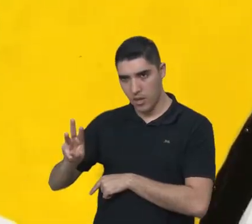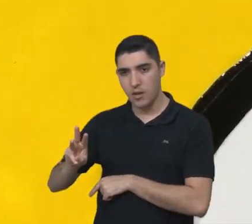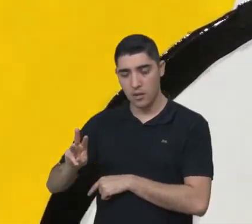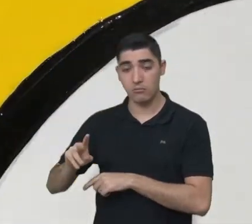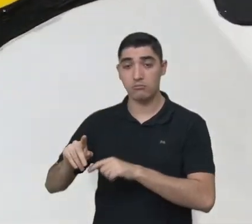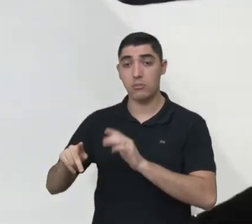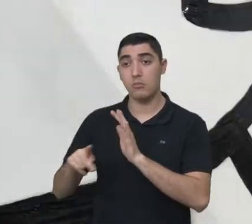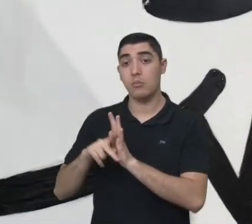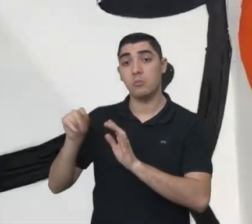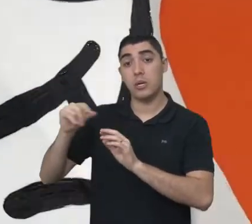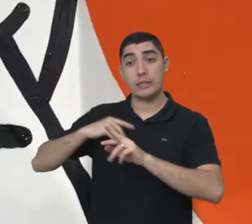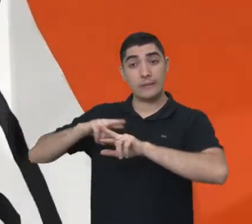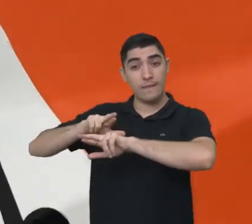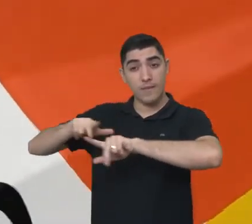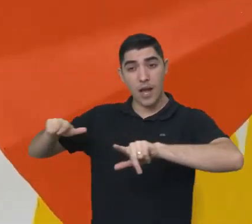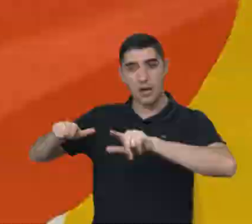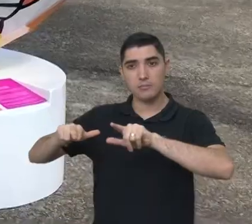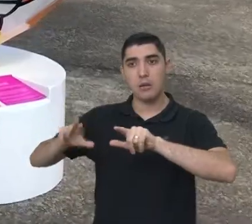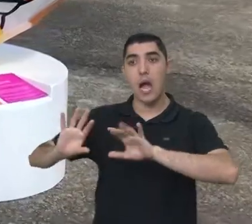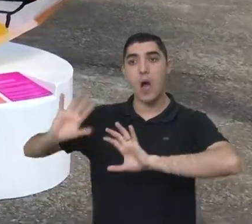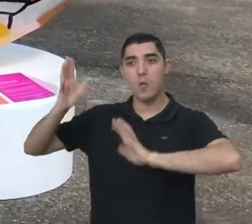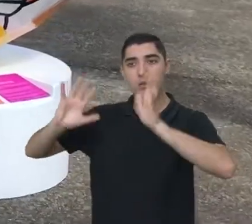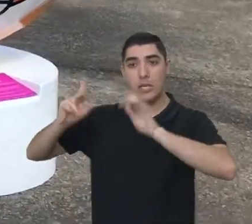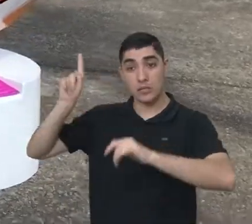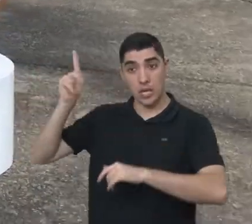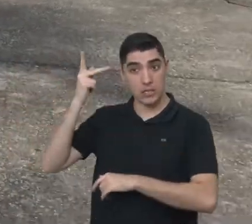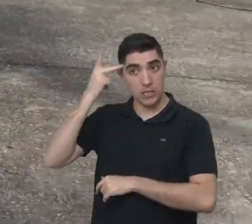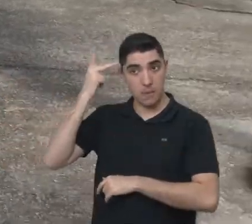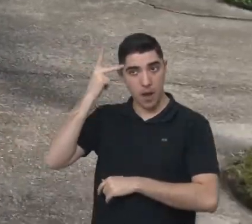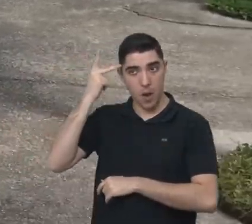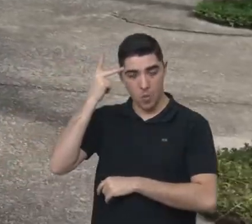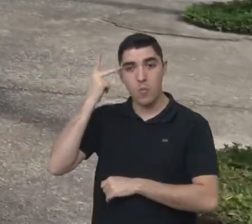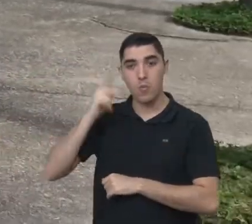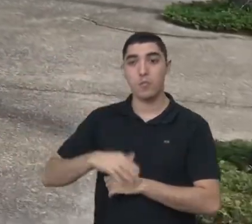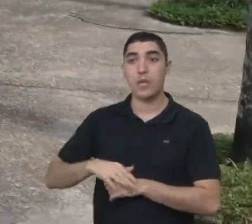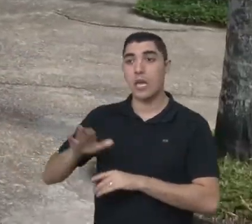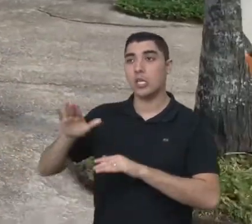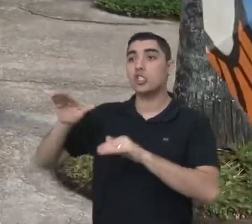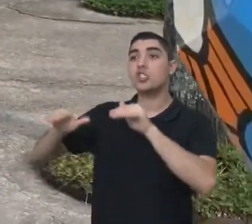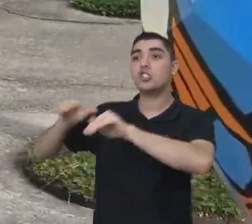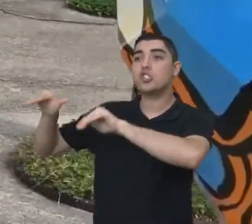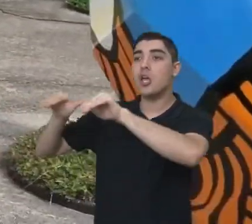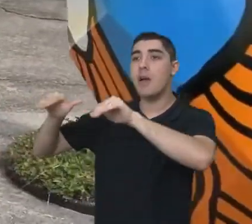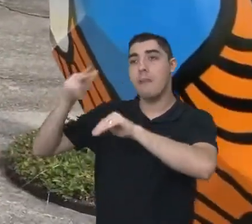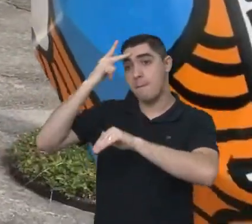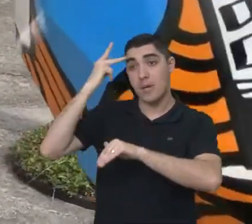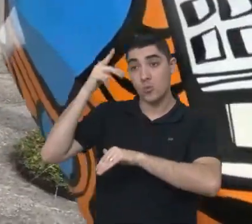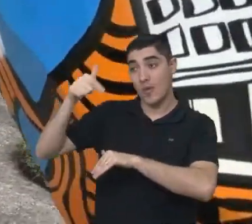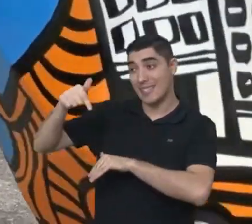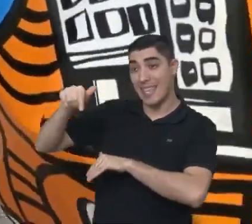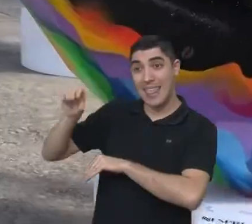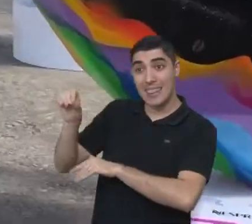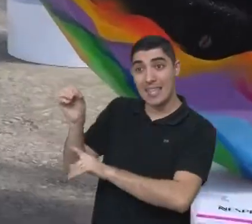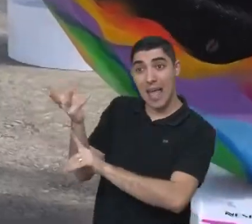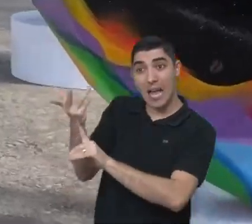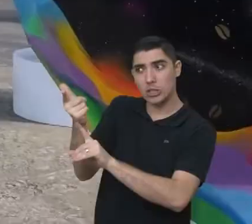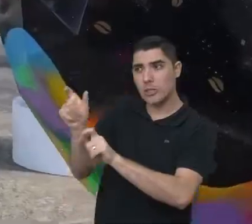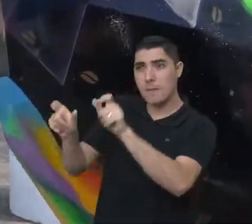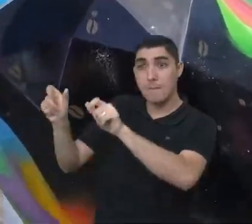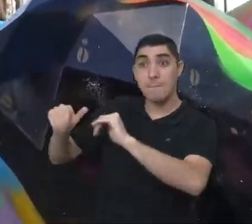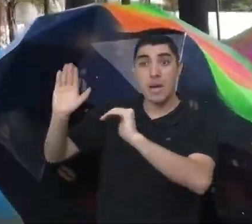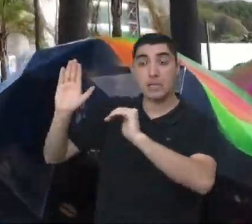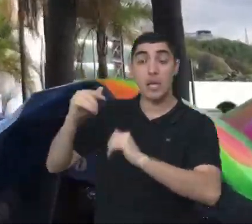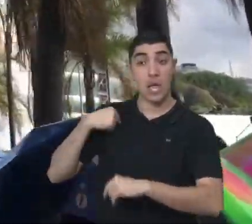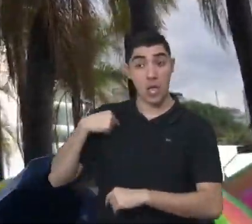Essas grandes exposições itinerantes que acontecem na cidade de São Paulo, eles chamaram mais de 70 artistas. Eu fui a